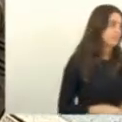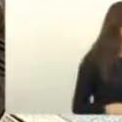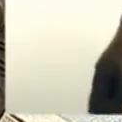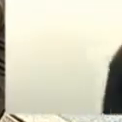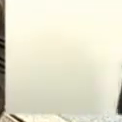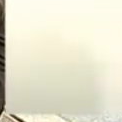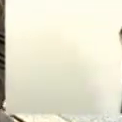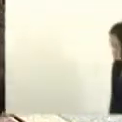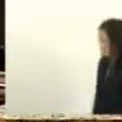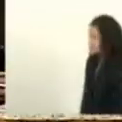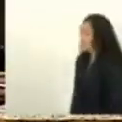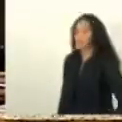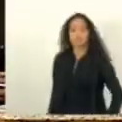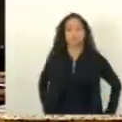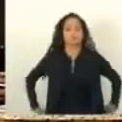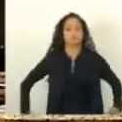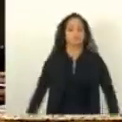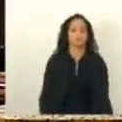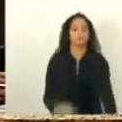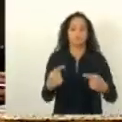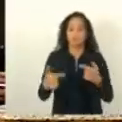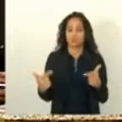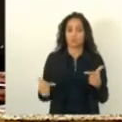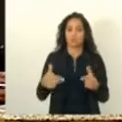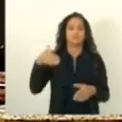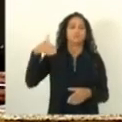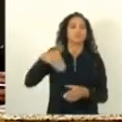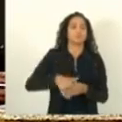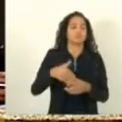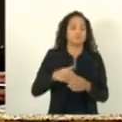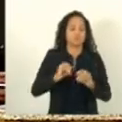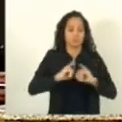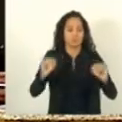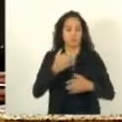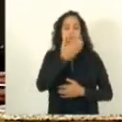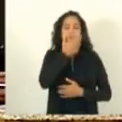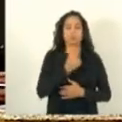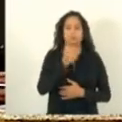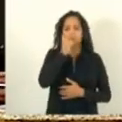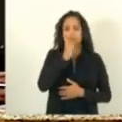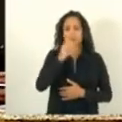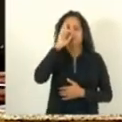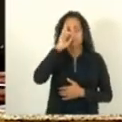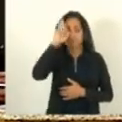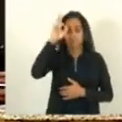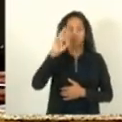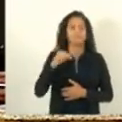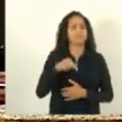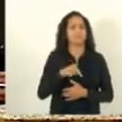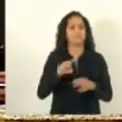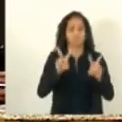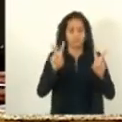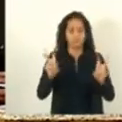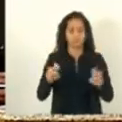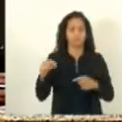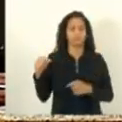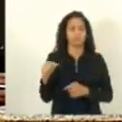Não havendo quem queira discutir, em votação. Informa, senhoras e senhores deputados, por se tratar de